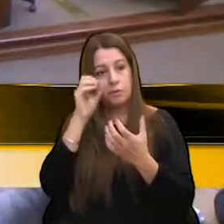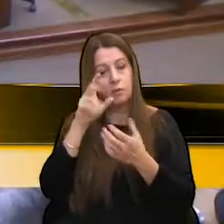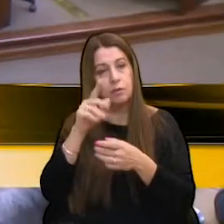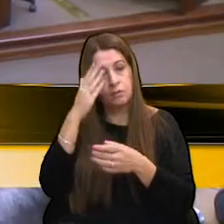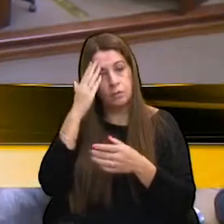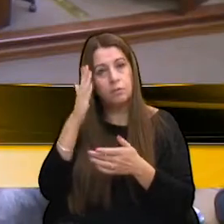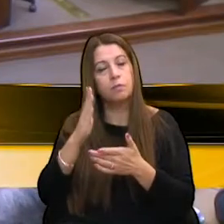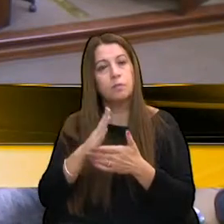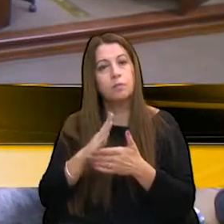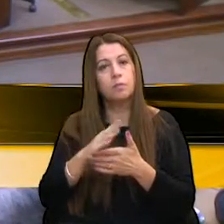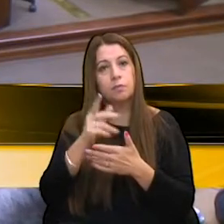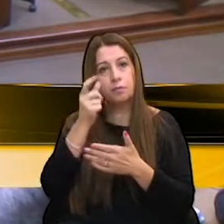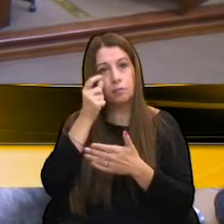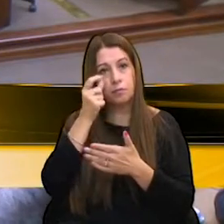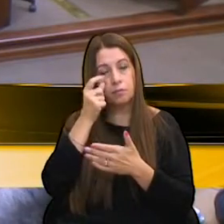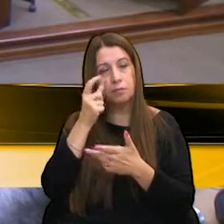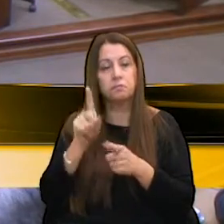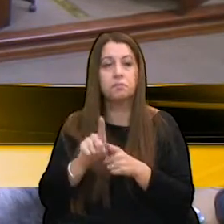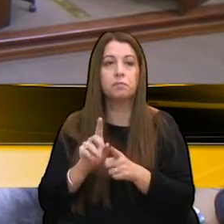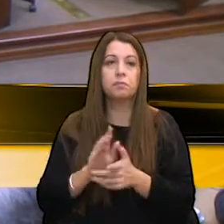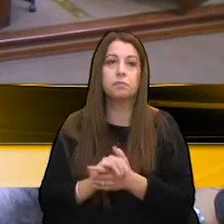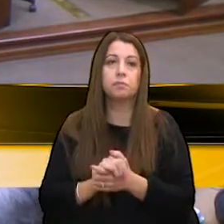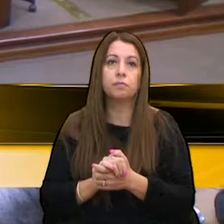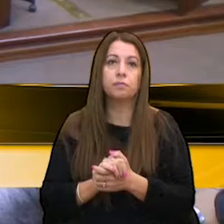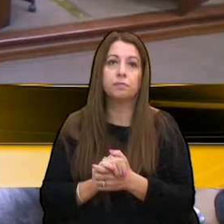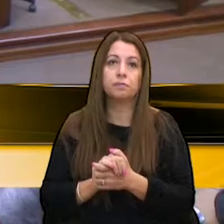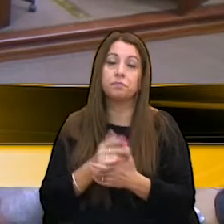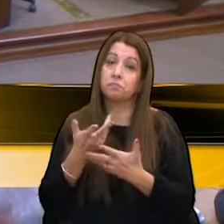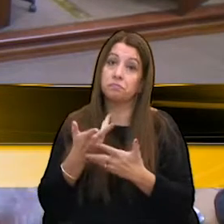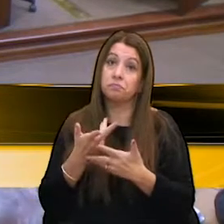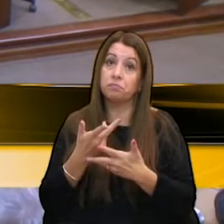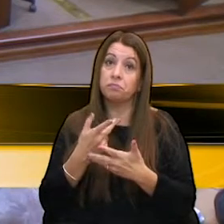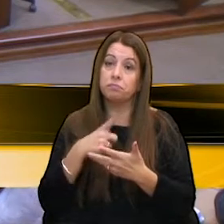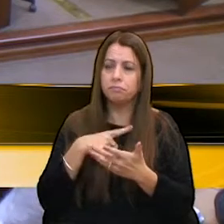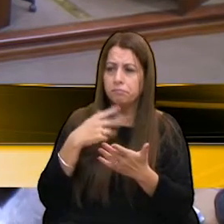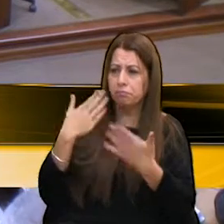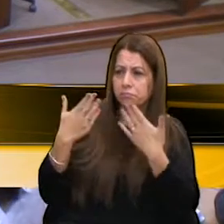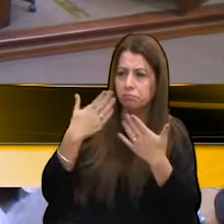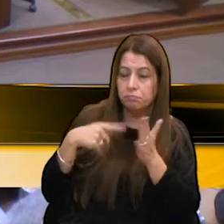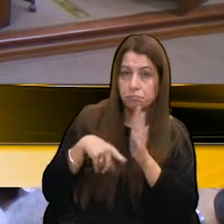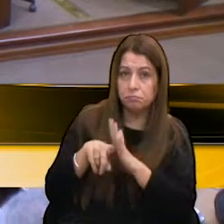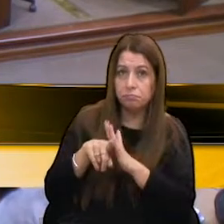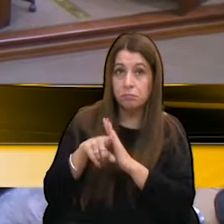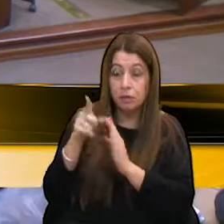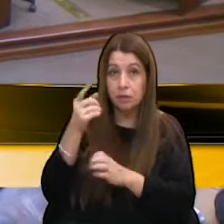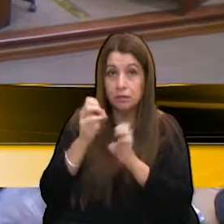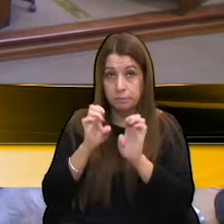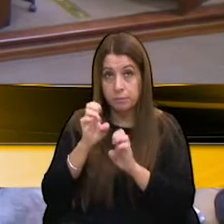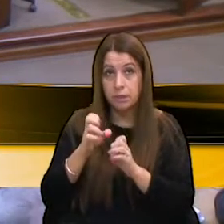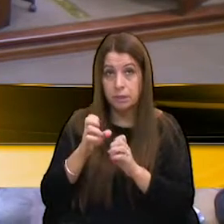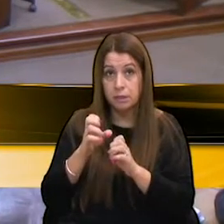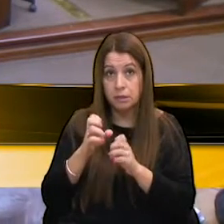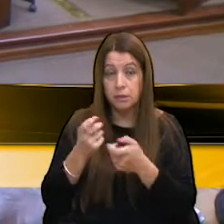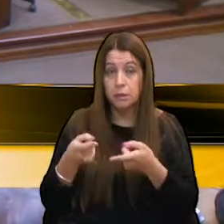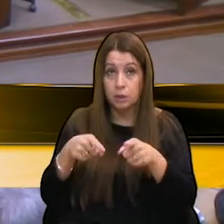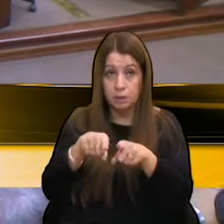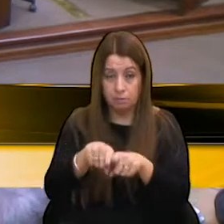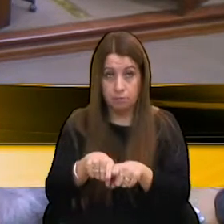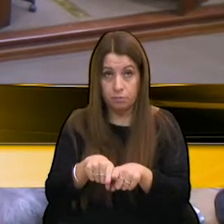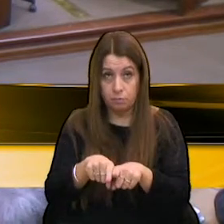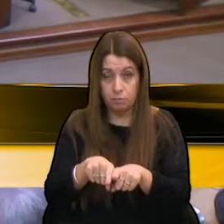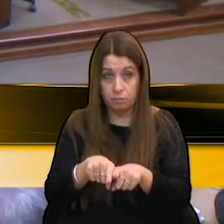Obrigado, vereador Périco. Até querendo tirar aqui alguma dúvida, essas empresas, então, sendo